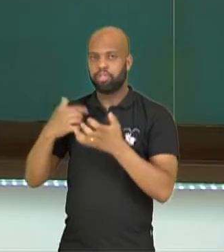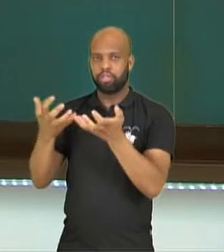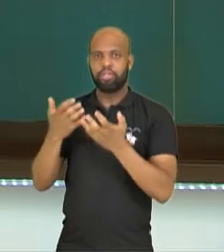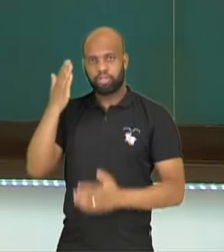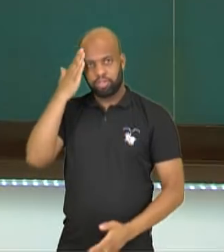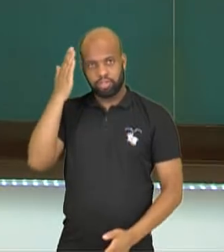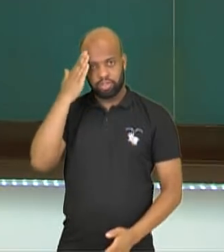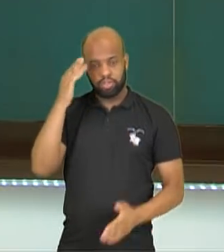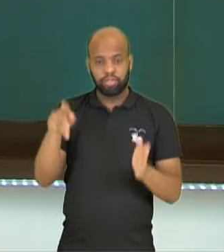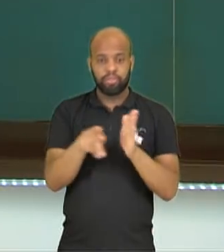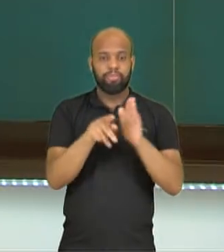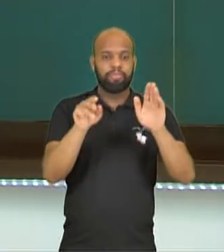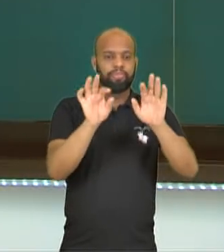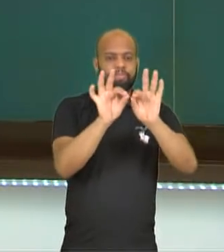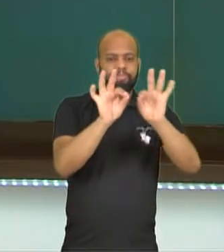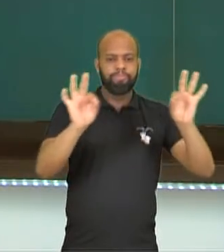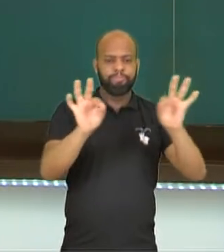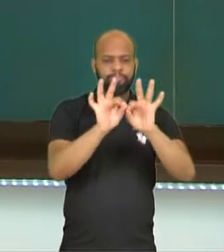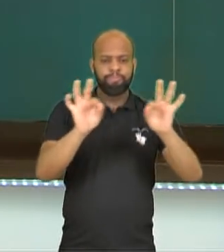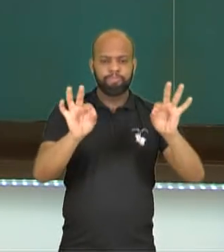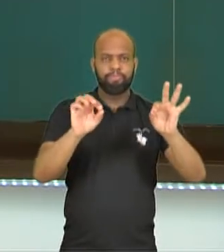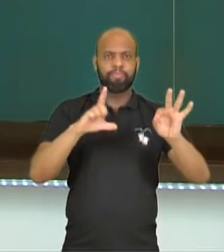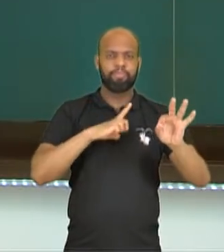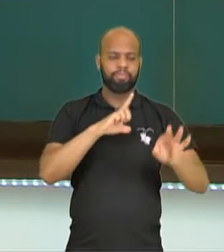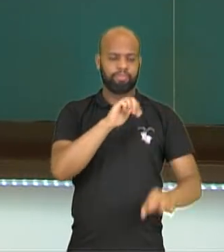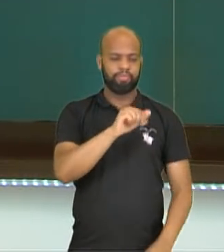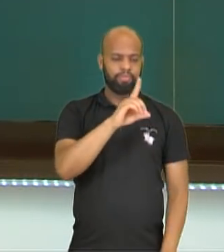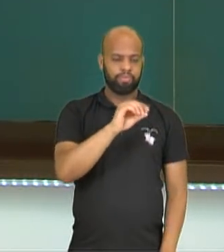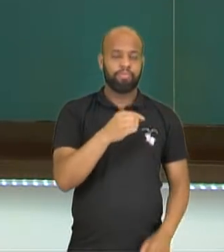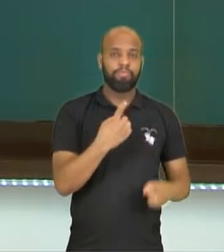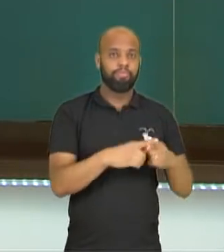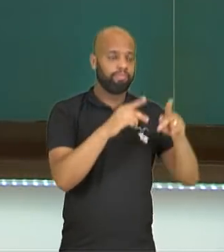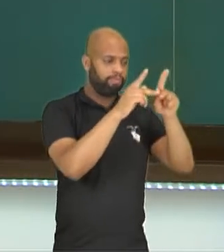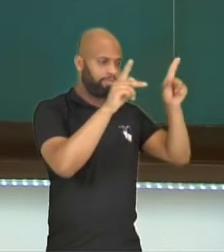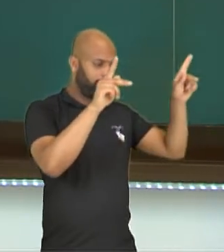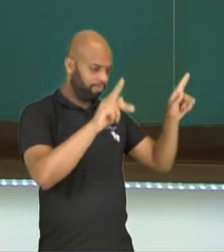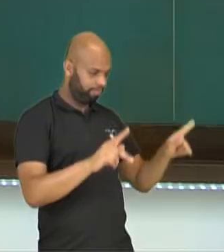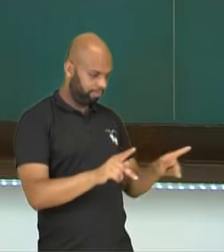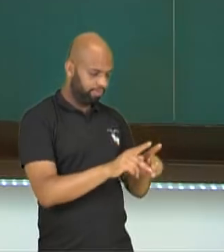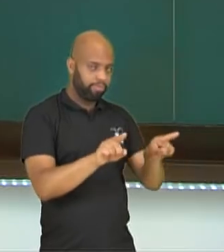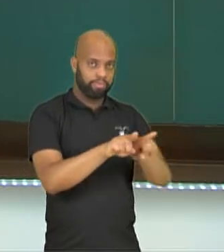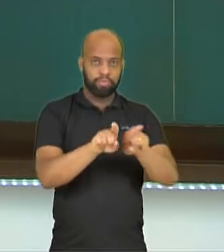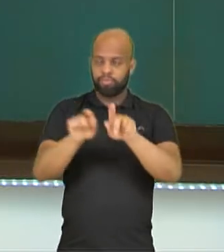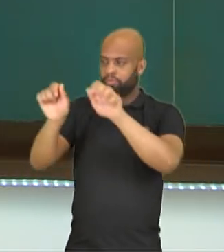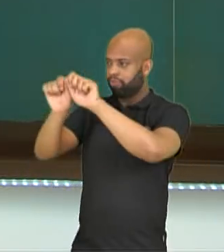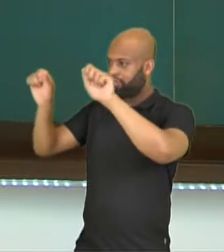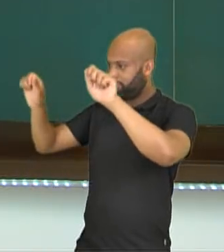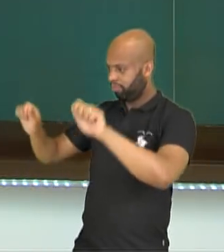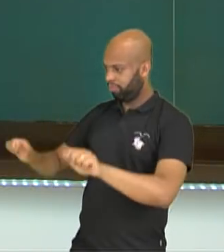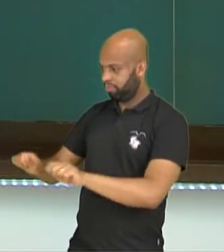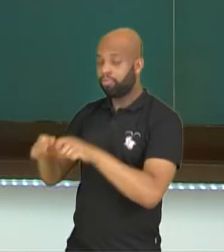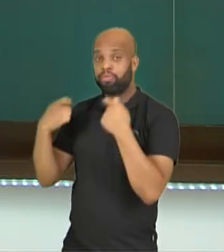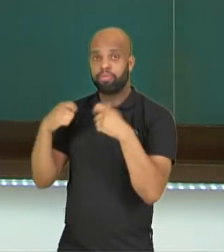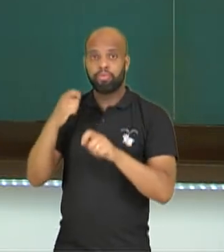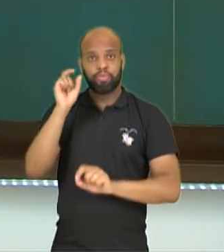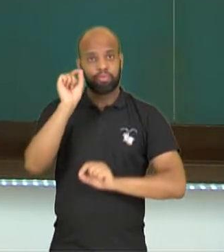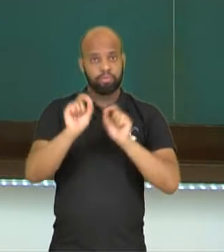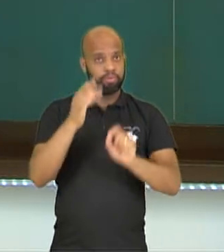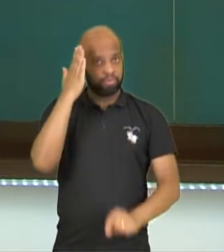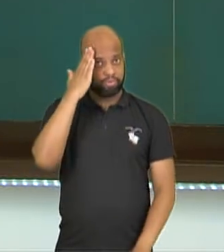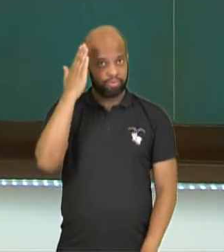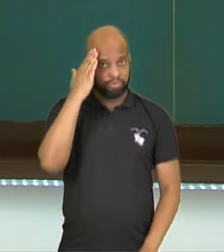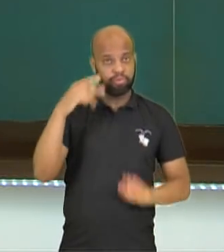do lado, né? Porque para calcular tanto perímetro quanto área, eu preciso da medida do lado. Então, se o quadrado tem 16 centímetros